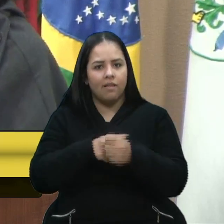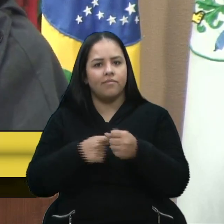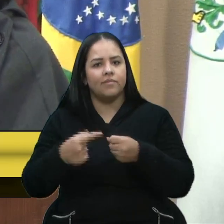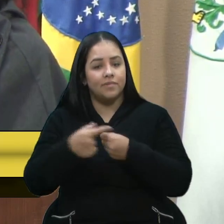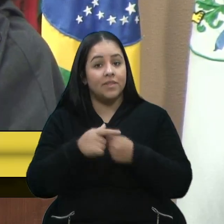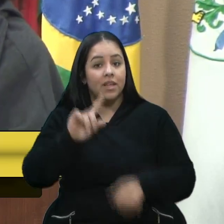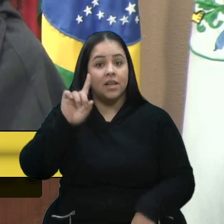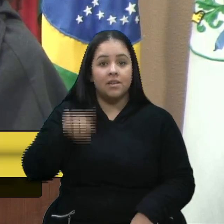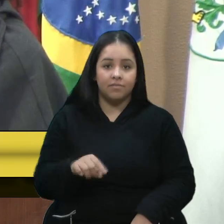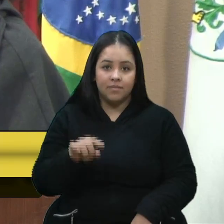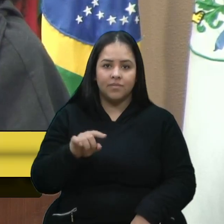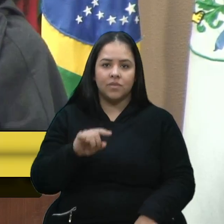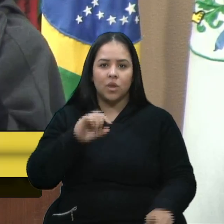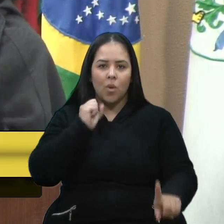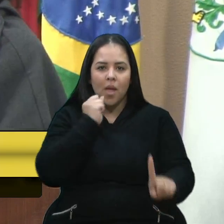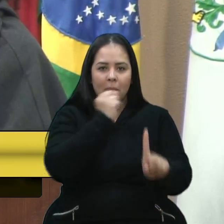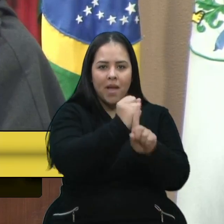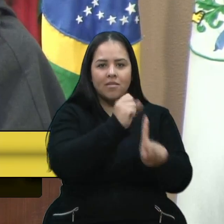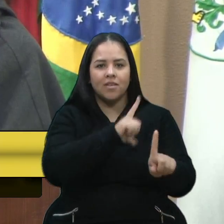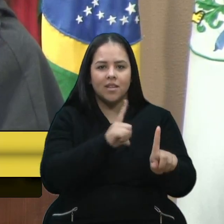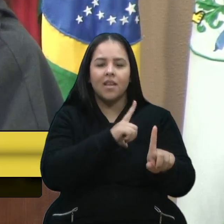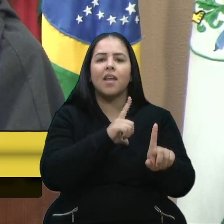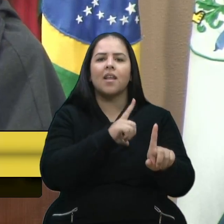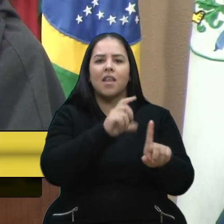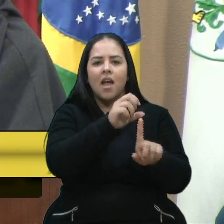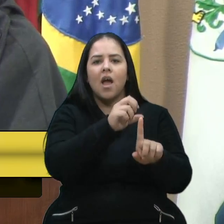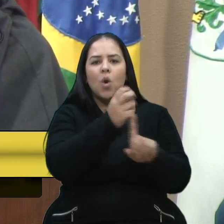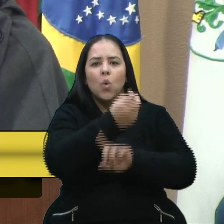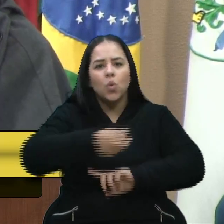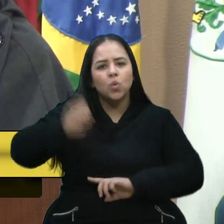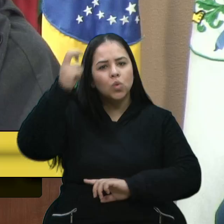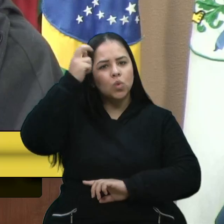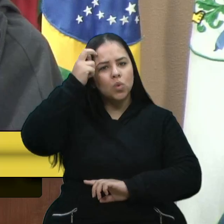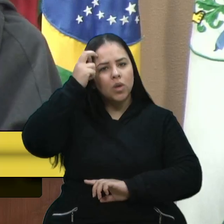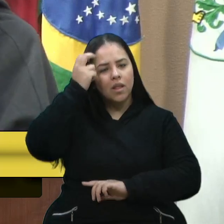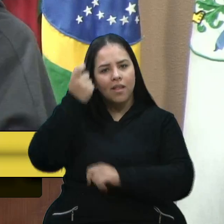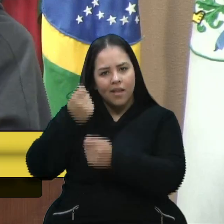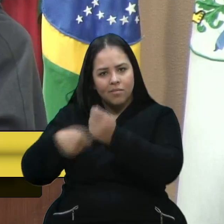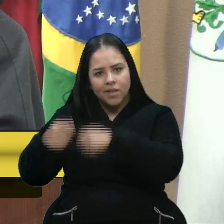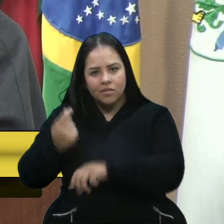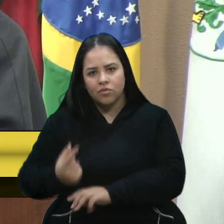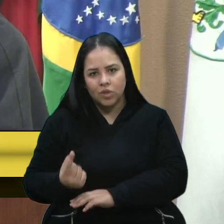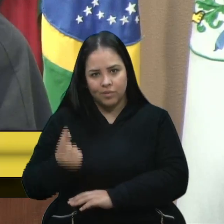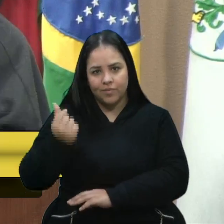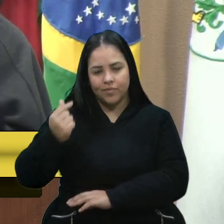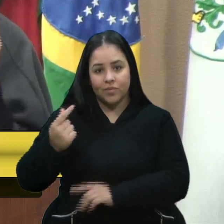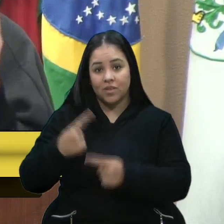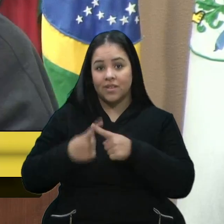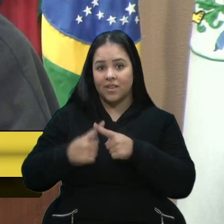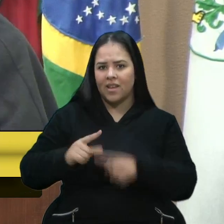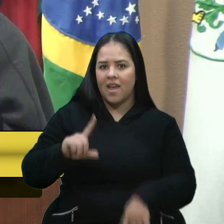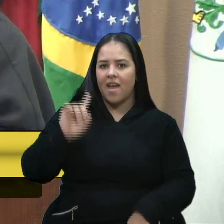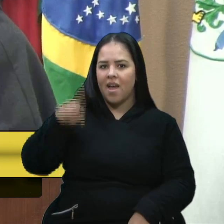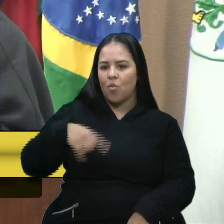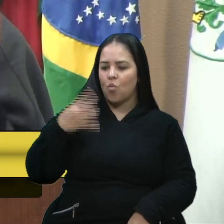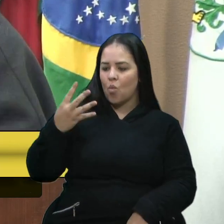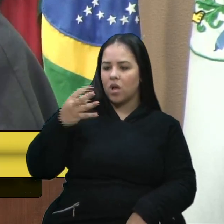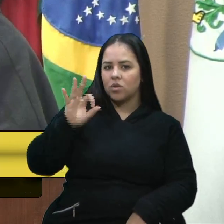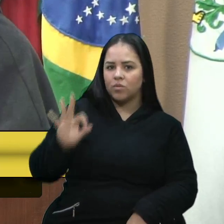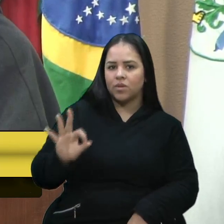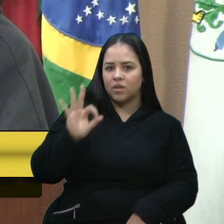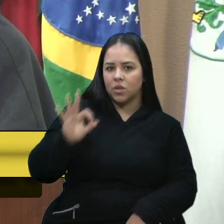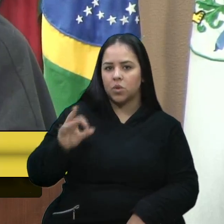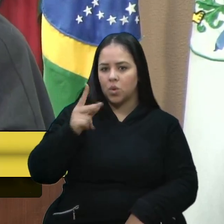a questão do impacto da cultura da economia. A cultura representa 4% do nosso